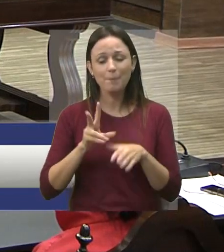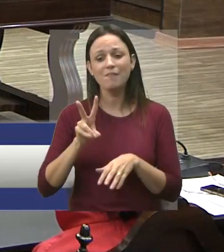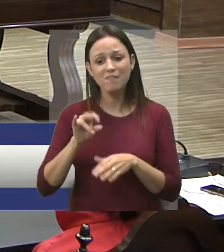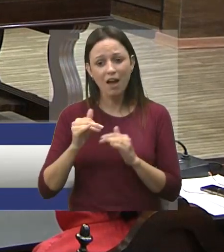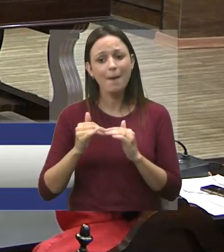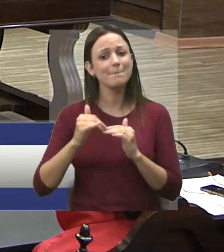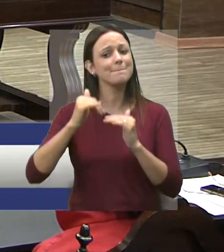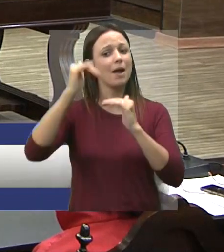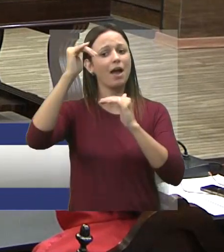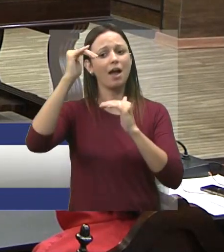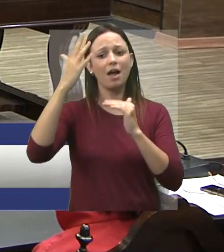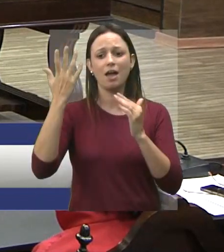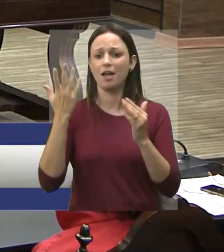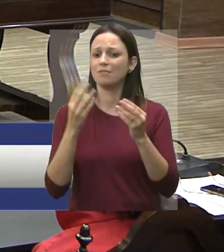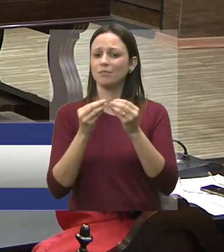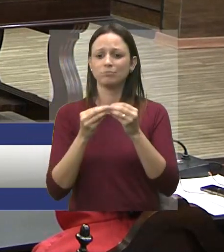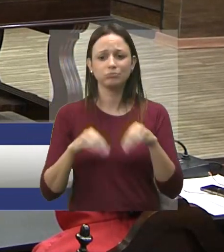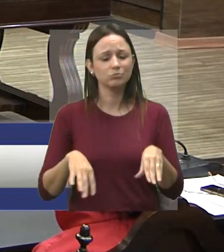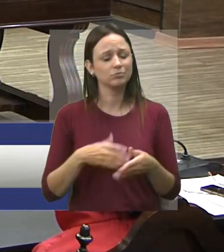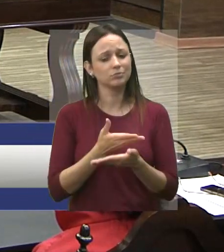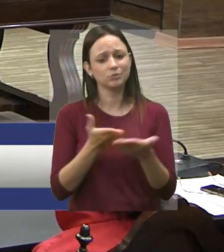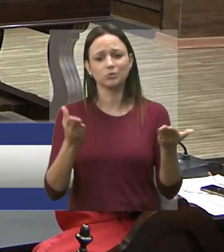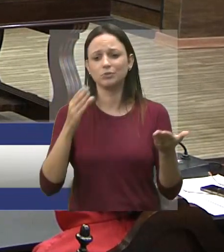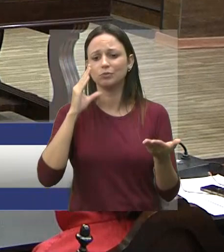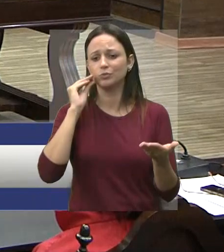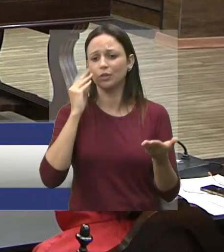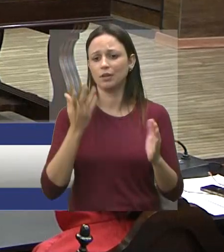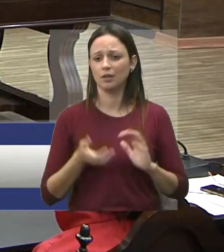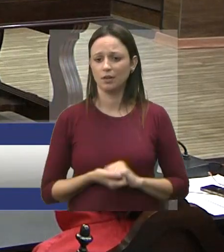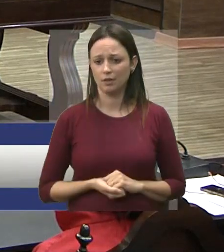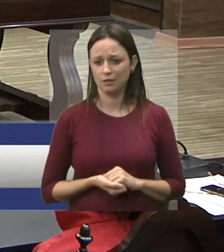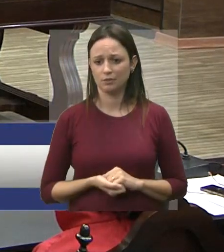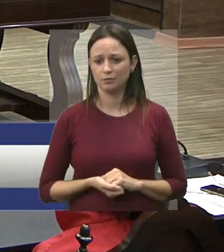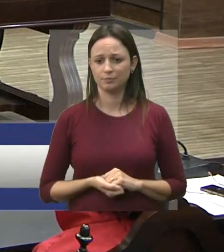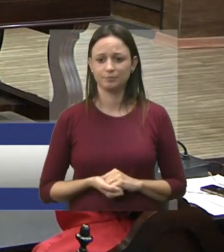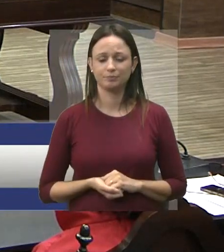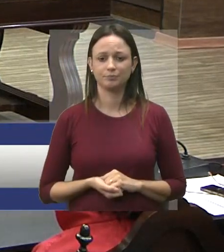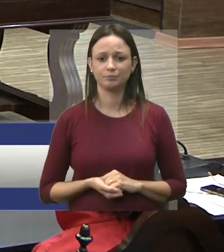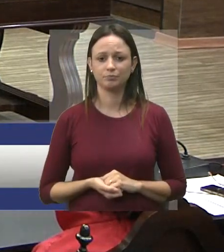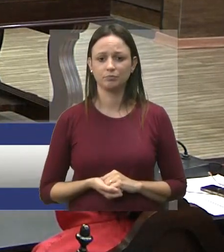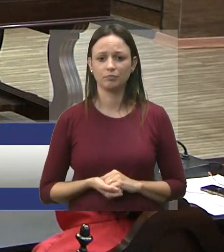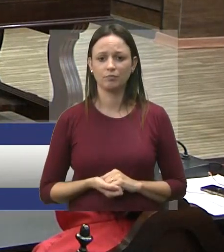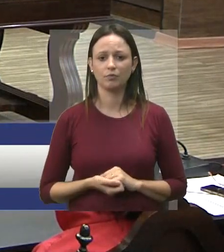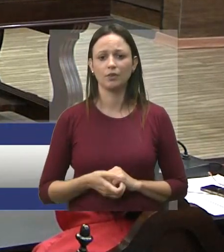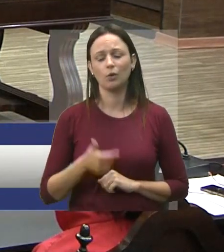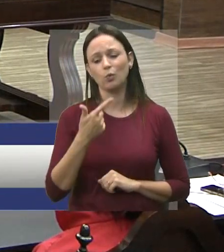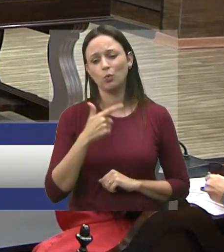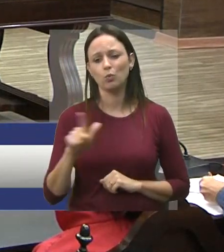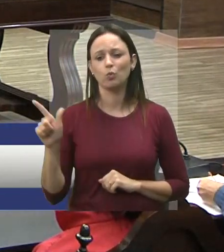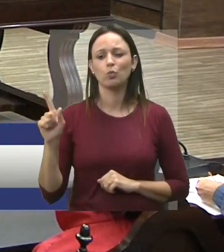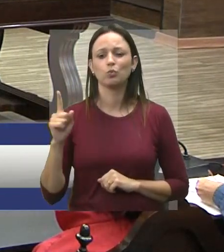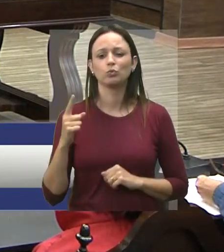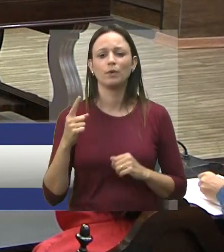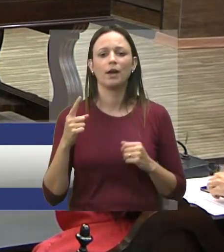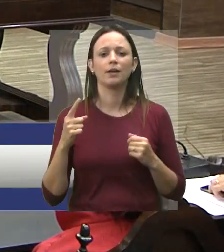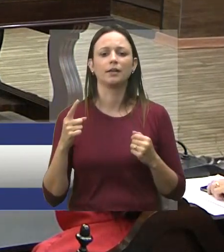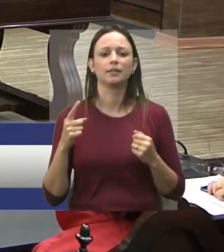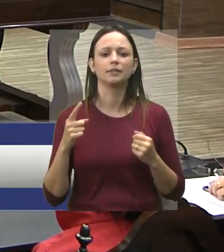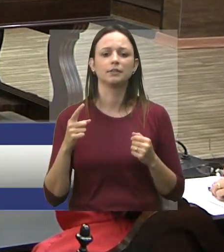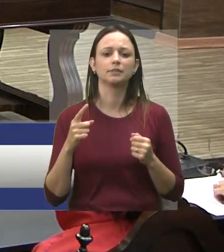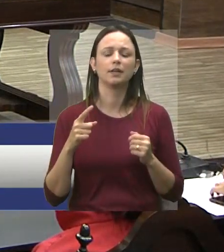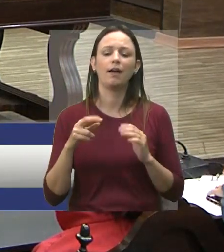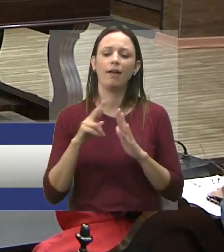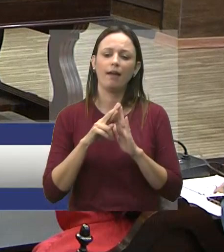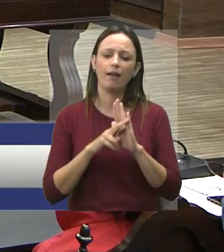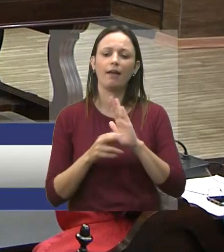em muito os trabalhadores. E, por último, a última transição